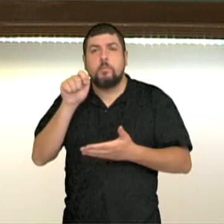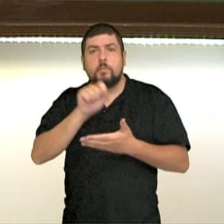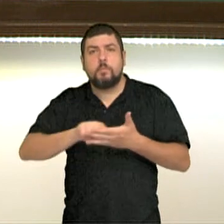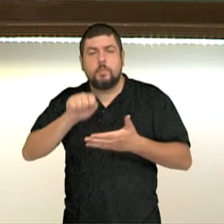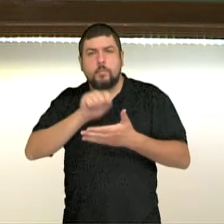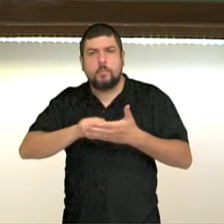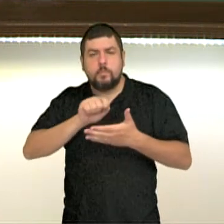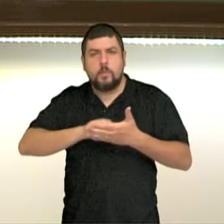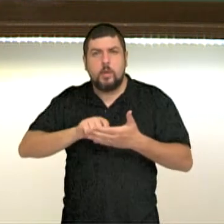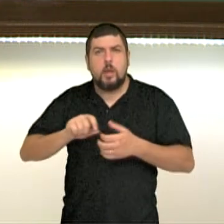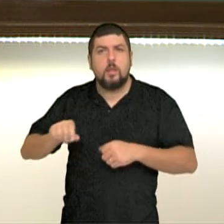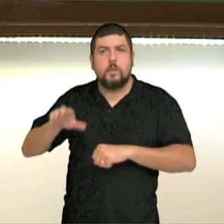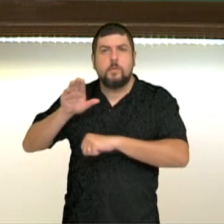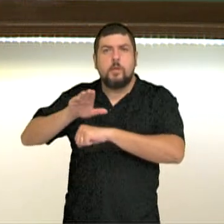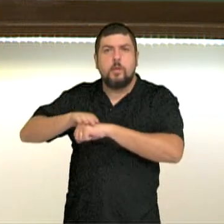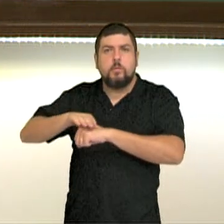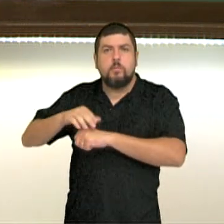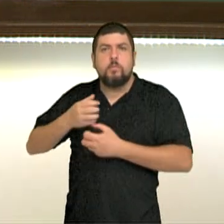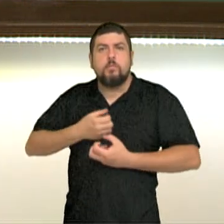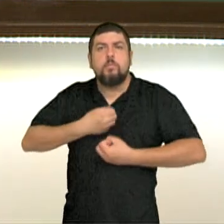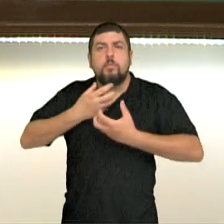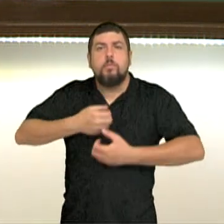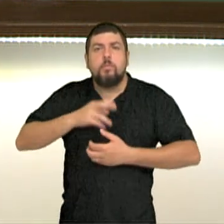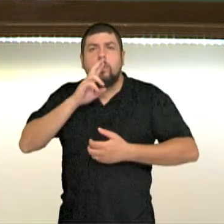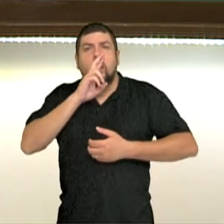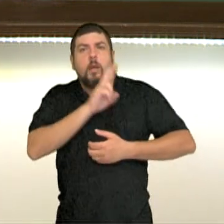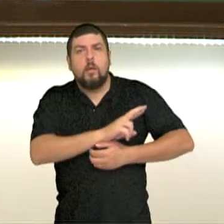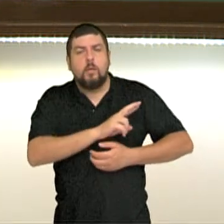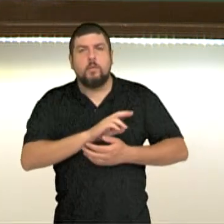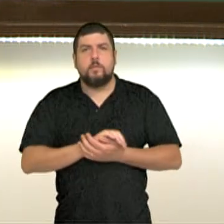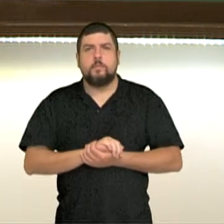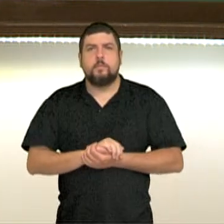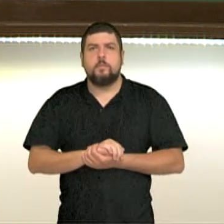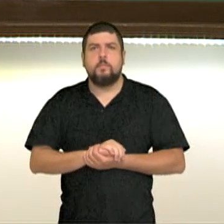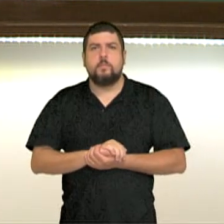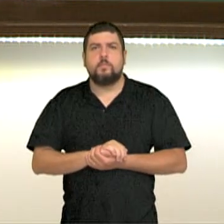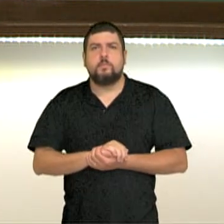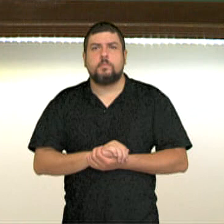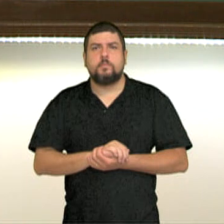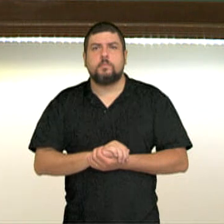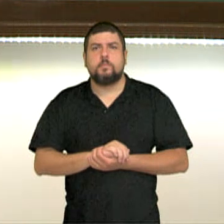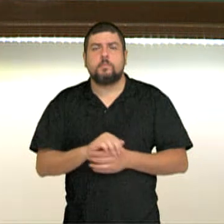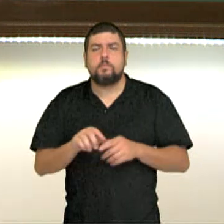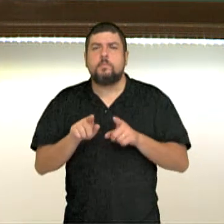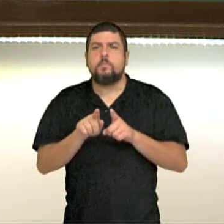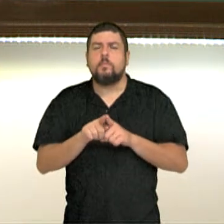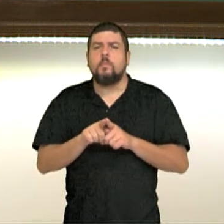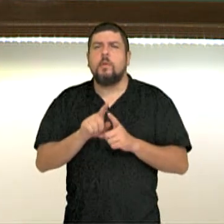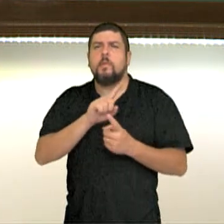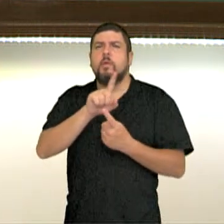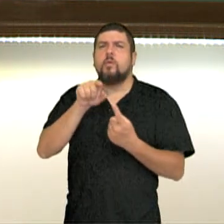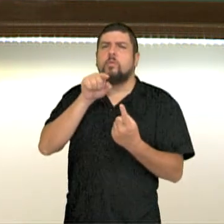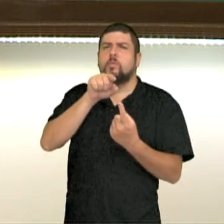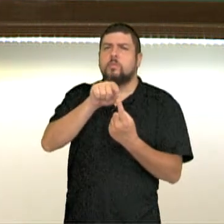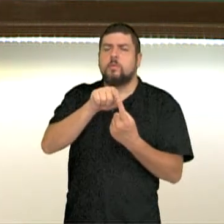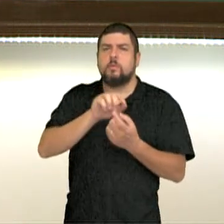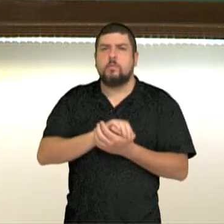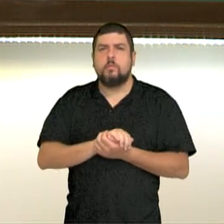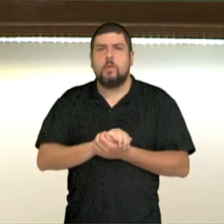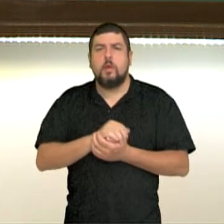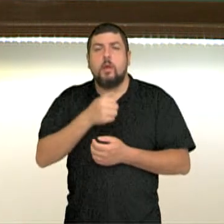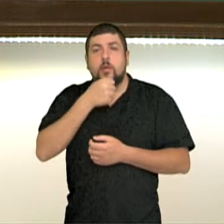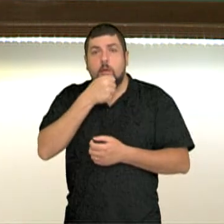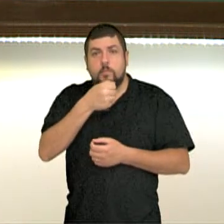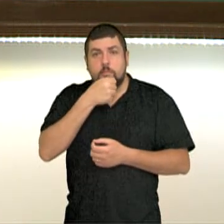que saiu dele, é o que ele disse, não é? Qual é a finalidade da entrevista? A entrevista serve para a gente ficar sabendo